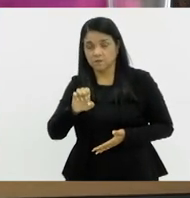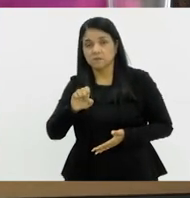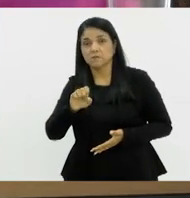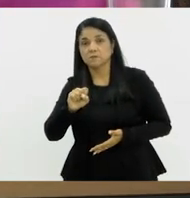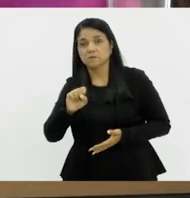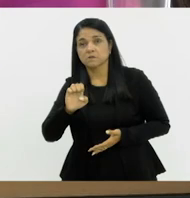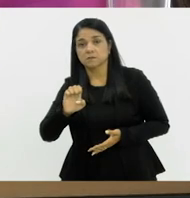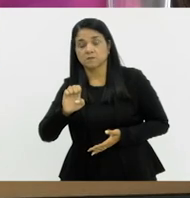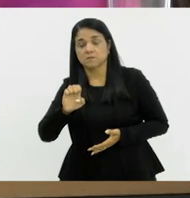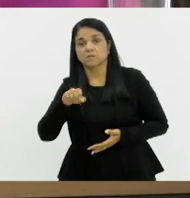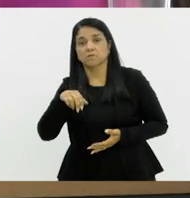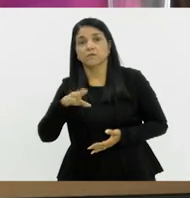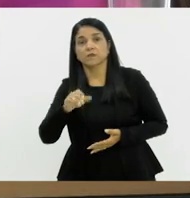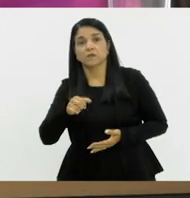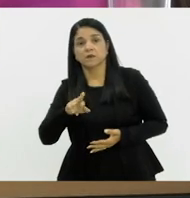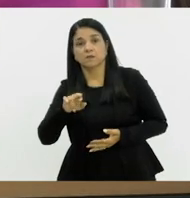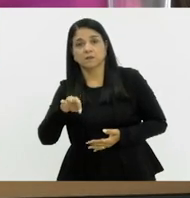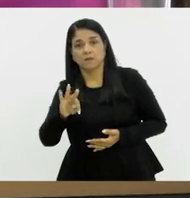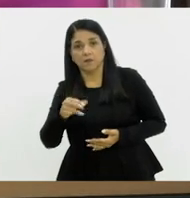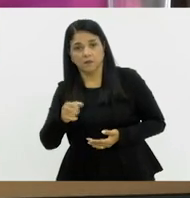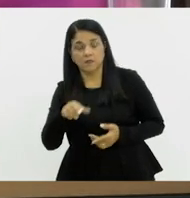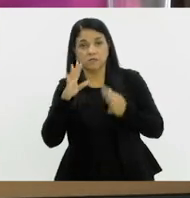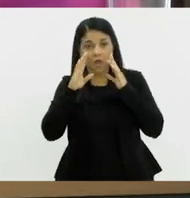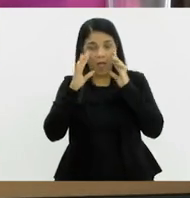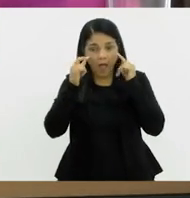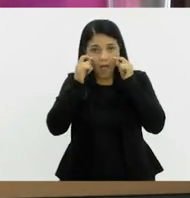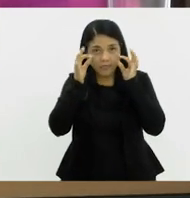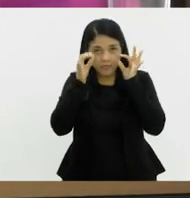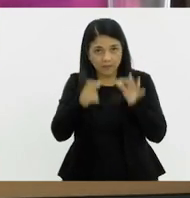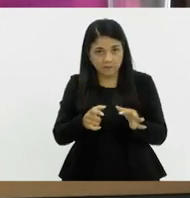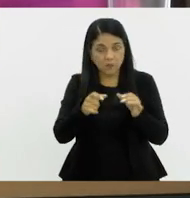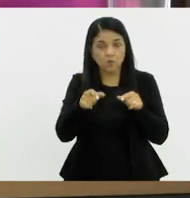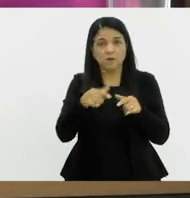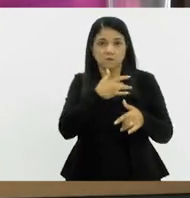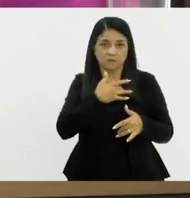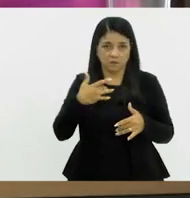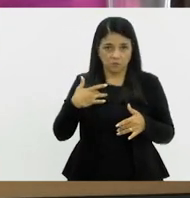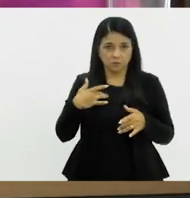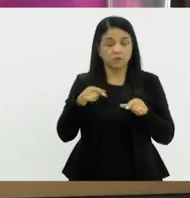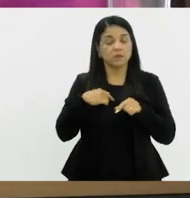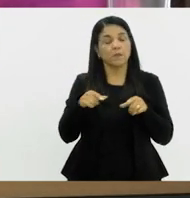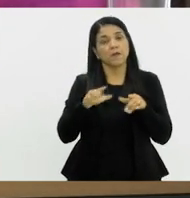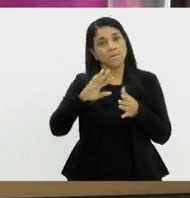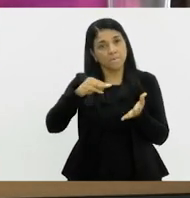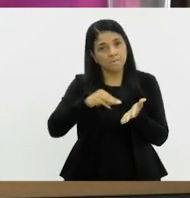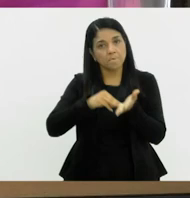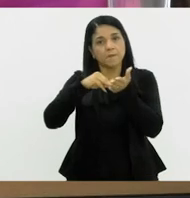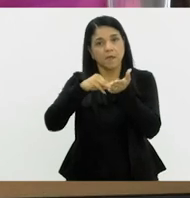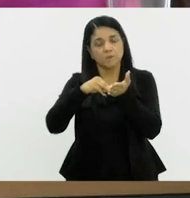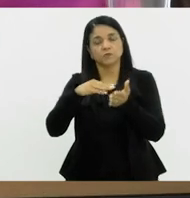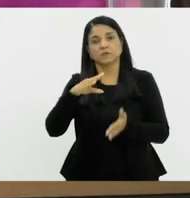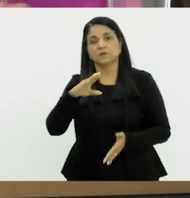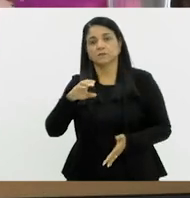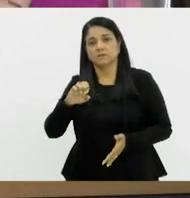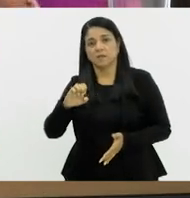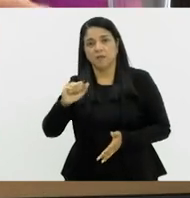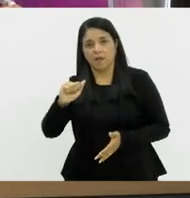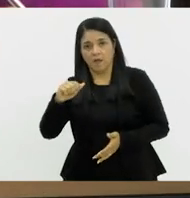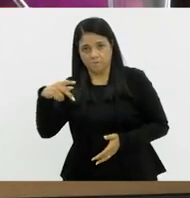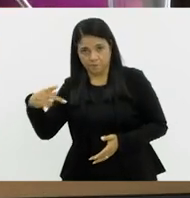de Atenção à Saúde e também de membros da SEAP, né, da Secretaria